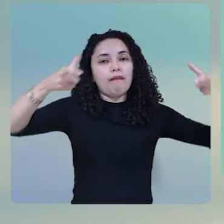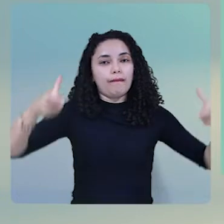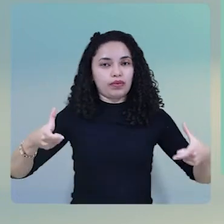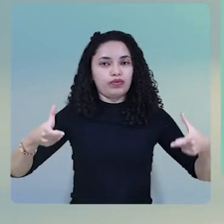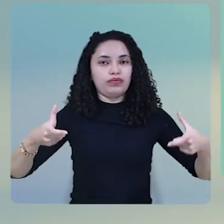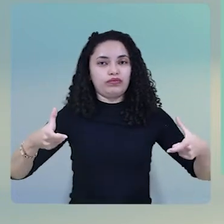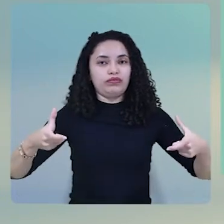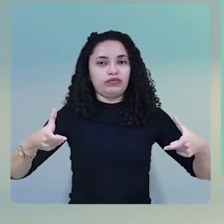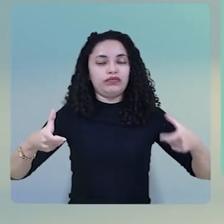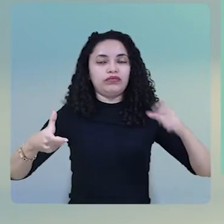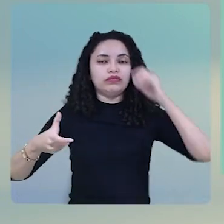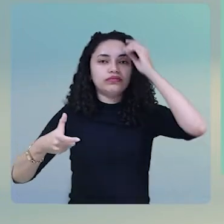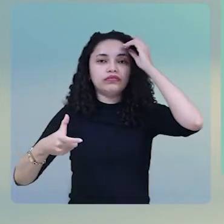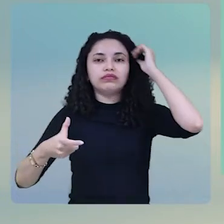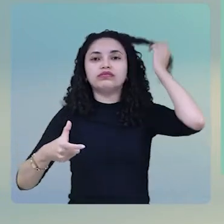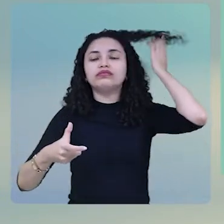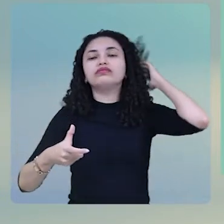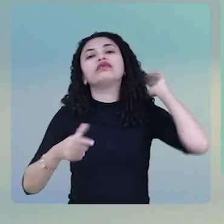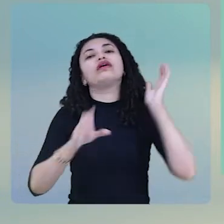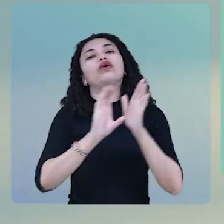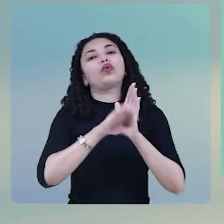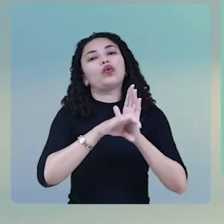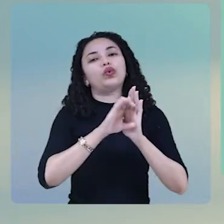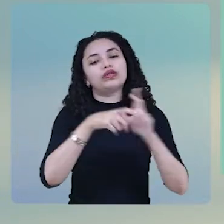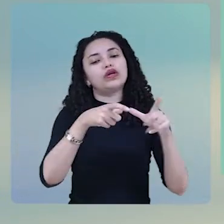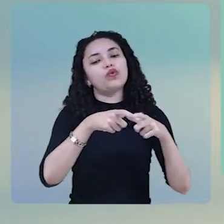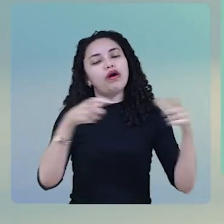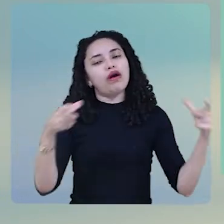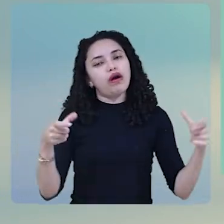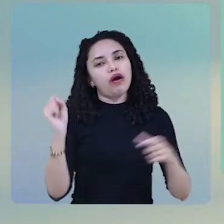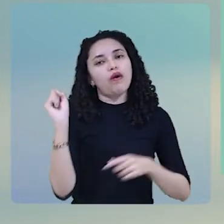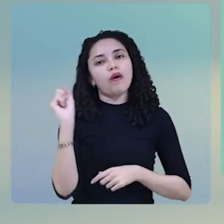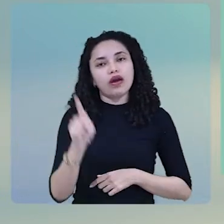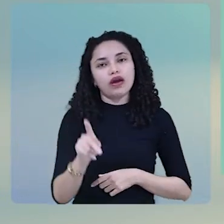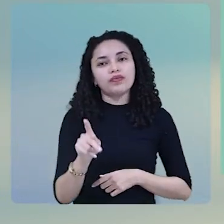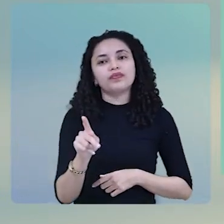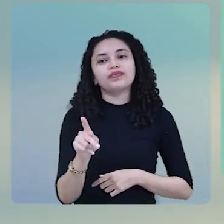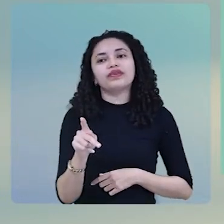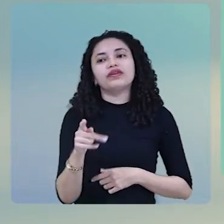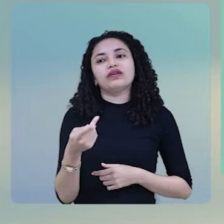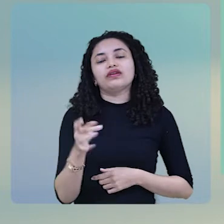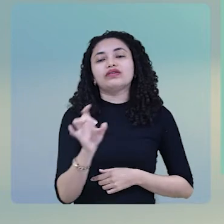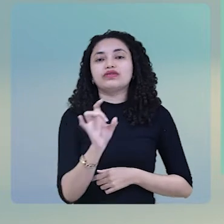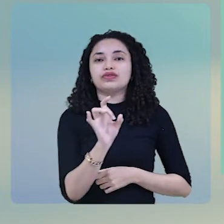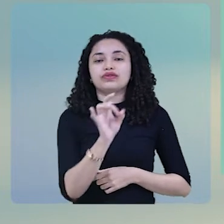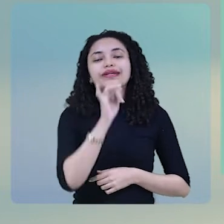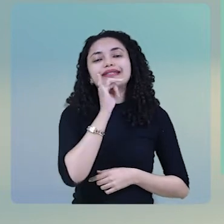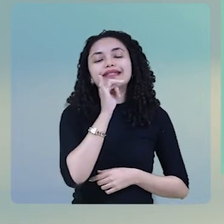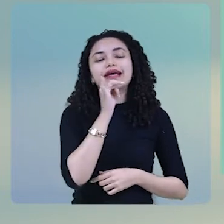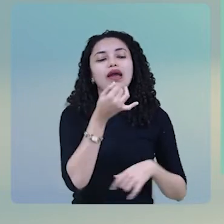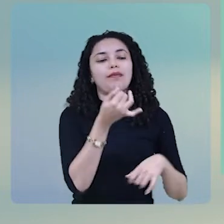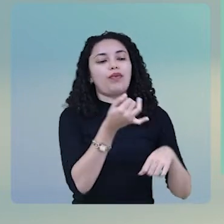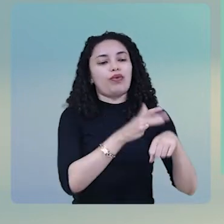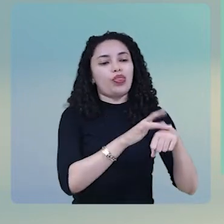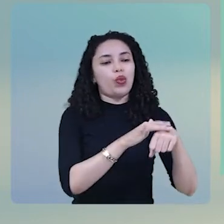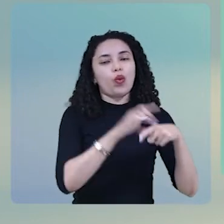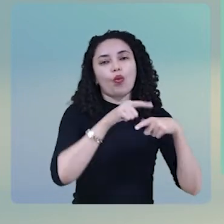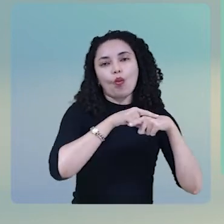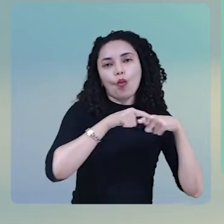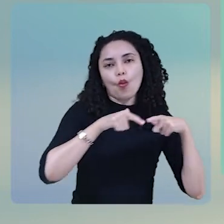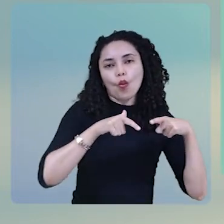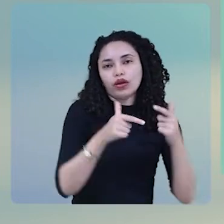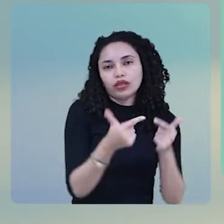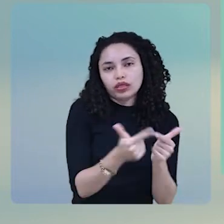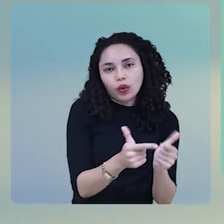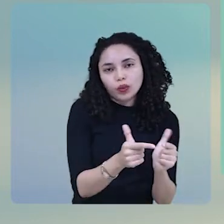saúde ampliado, tá? Quando a gente estiver falando só da ausência de doenças, aí é um conceito mais médico,